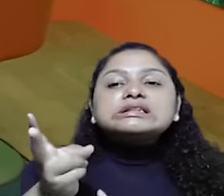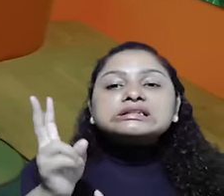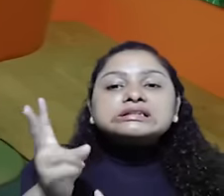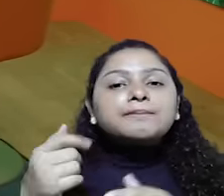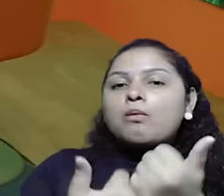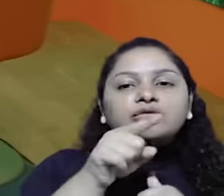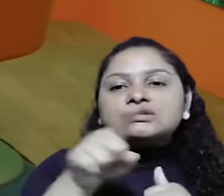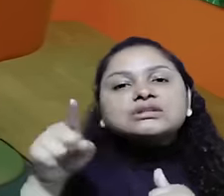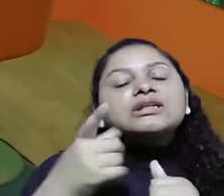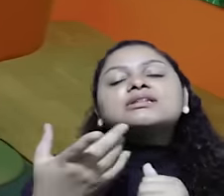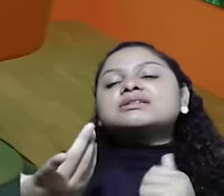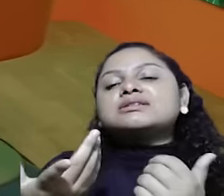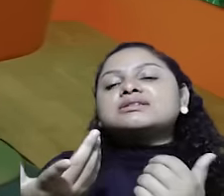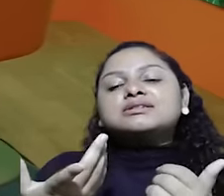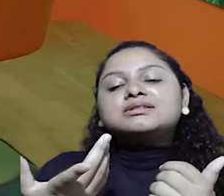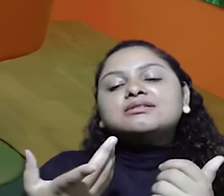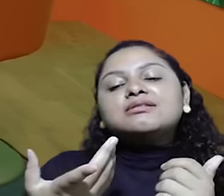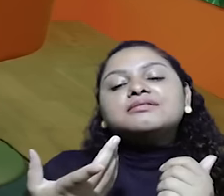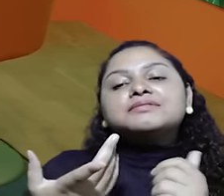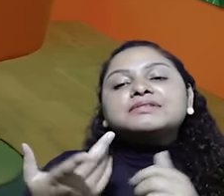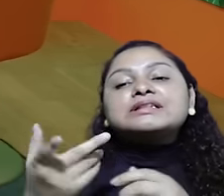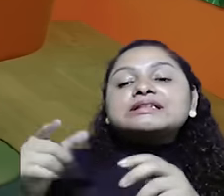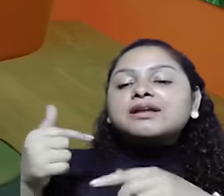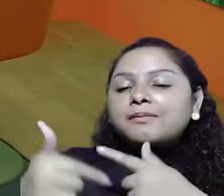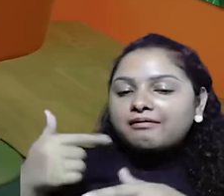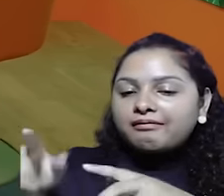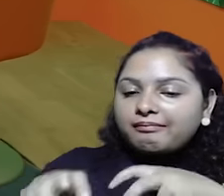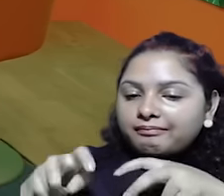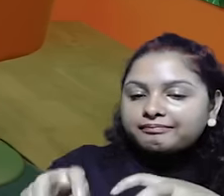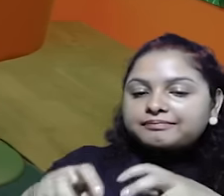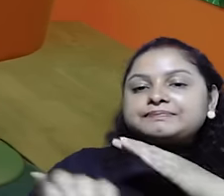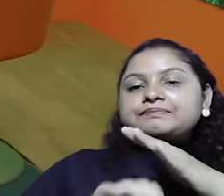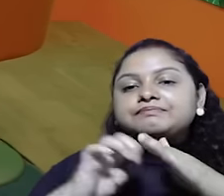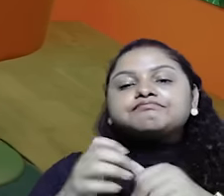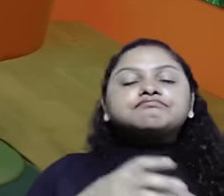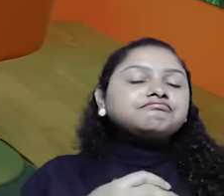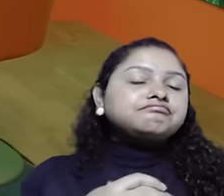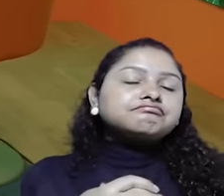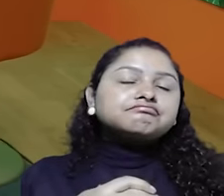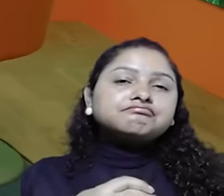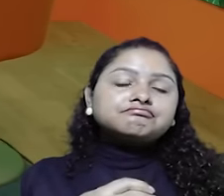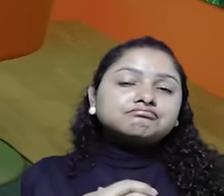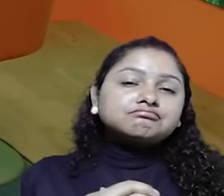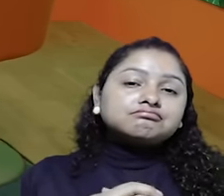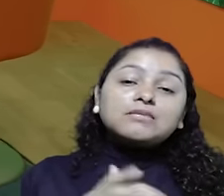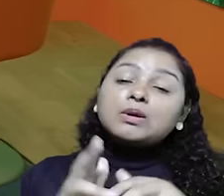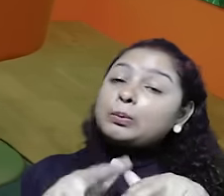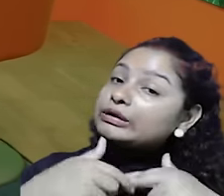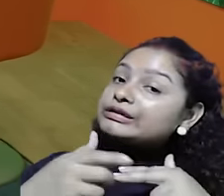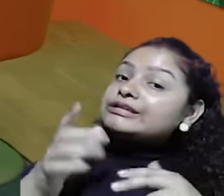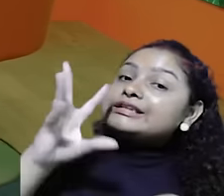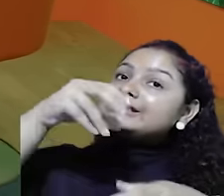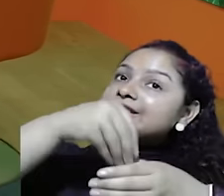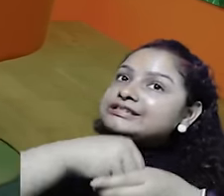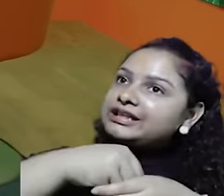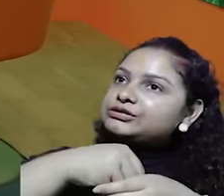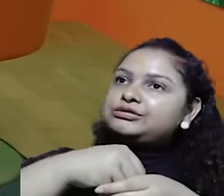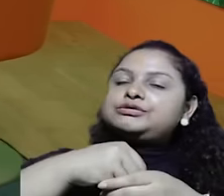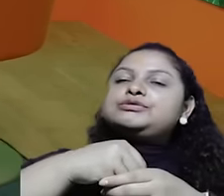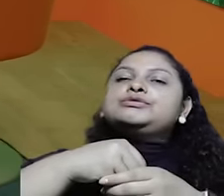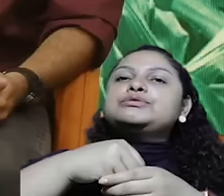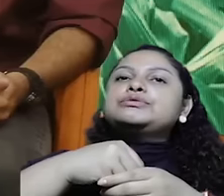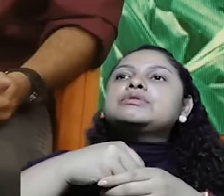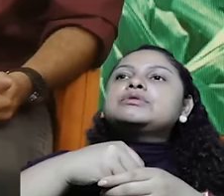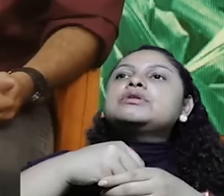pros empresários e produtor rural também né Então nesse sentido por isso a gente tem dentro do nosso portfólio Várias